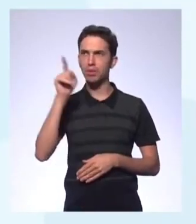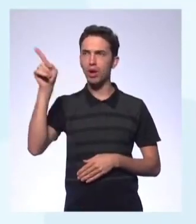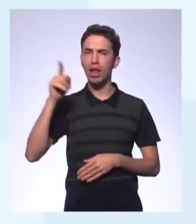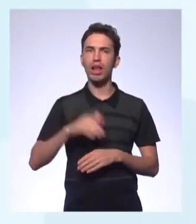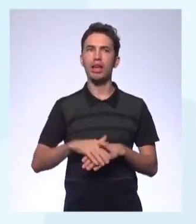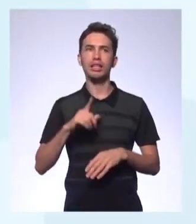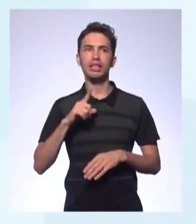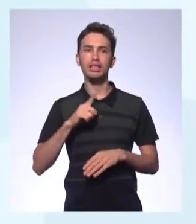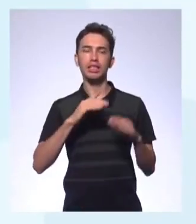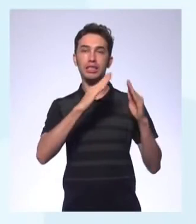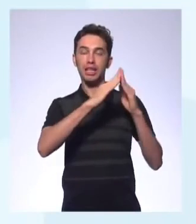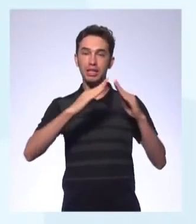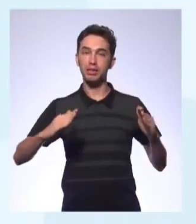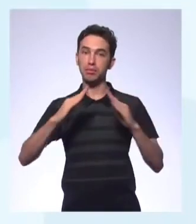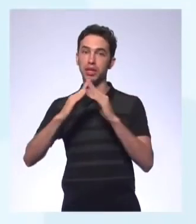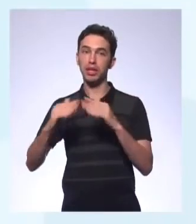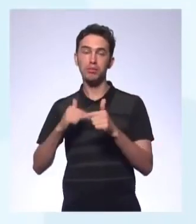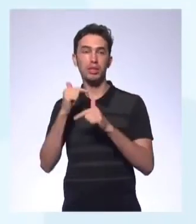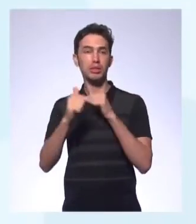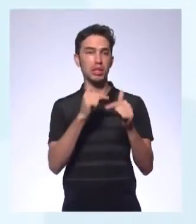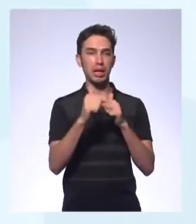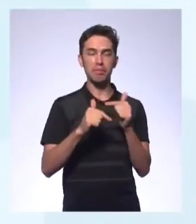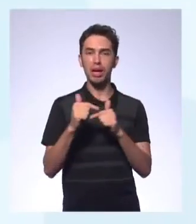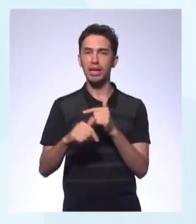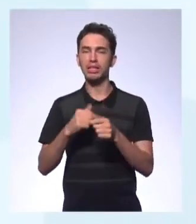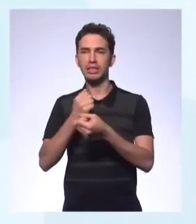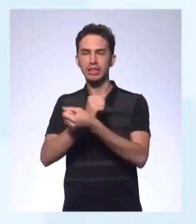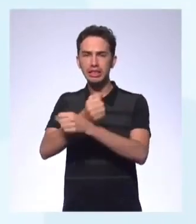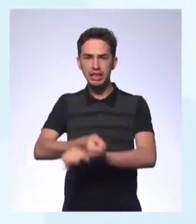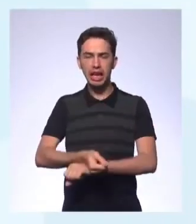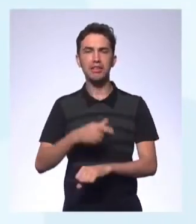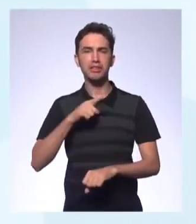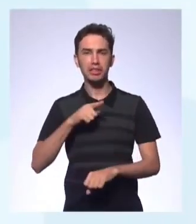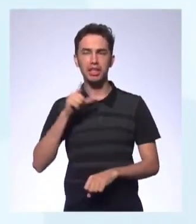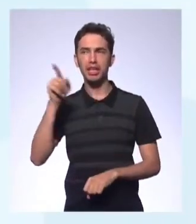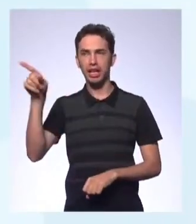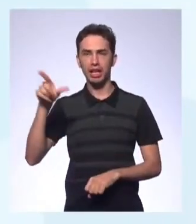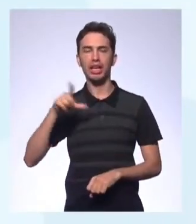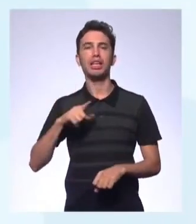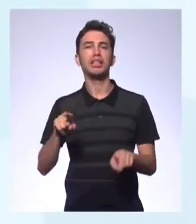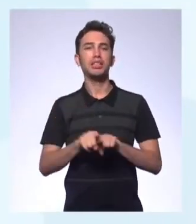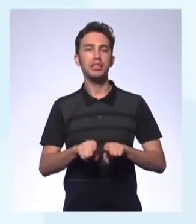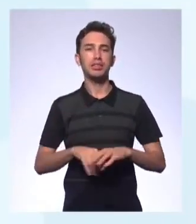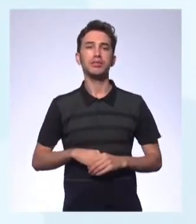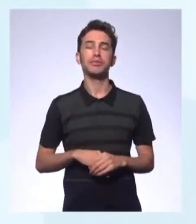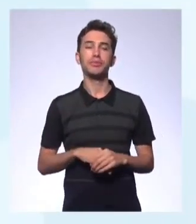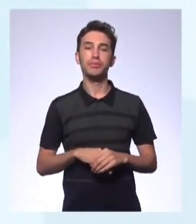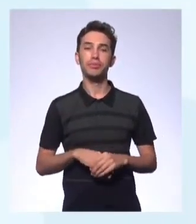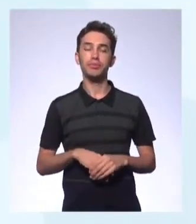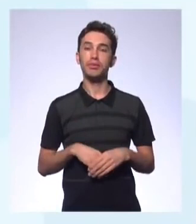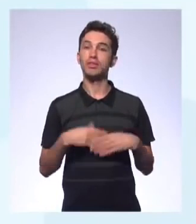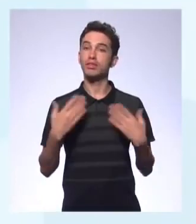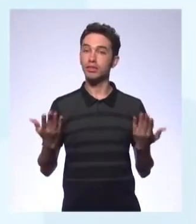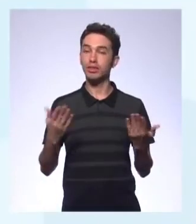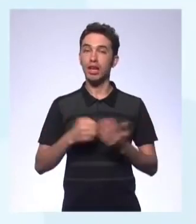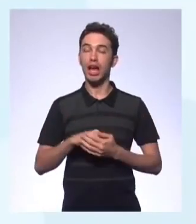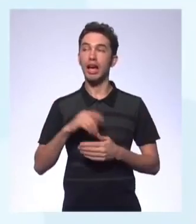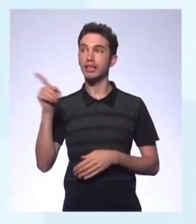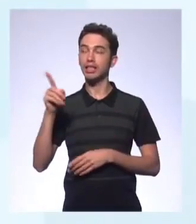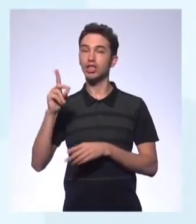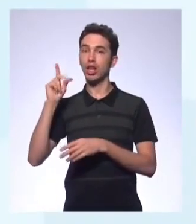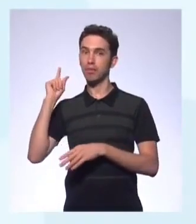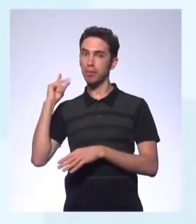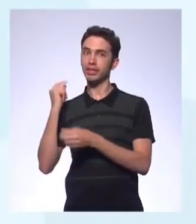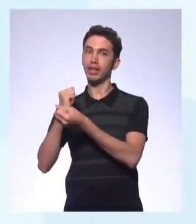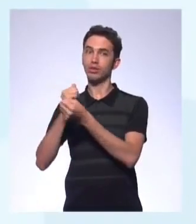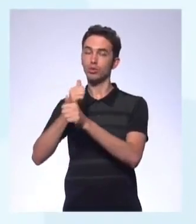que tinham o trabalho coletivo, alguns escravos participaram também da construção lá das pirâmides. Então, desde o trabalho escravo